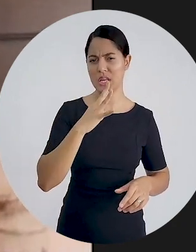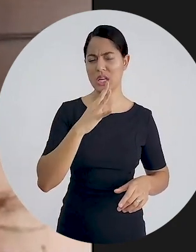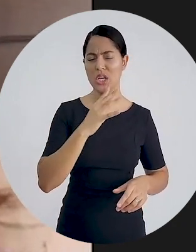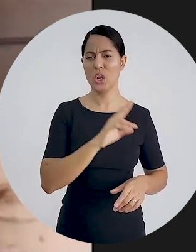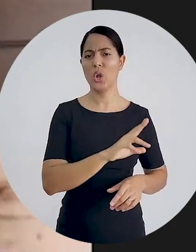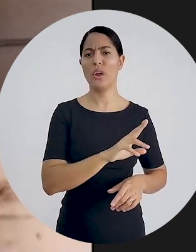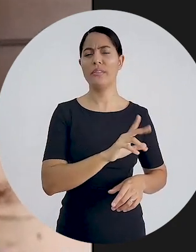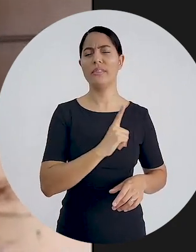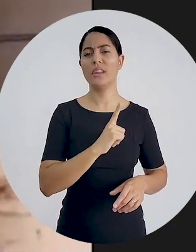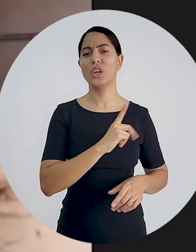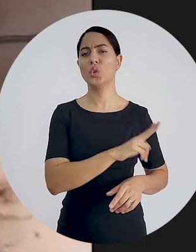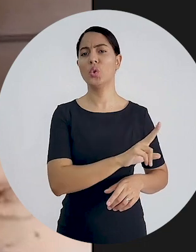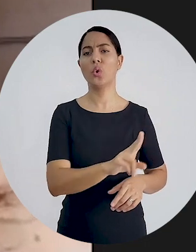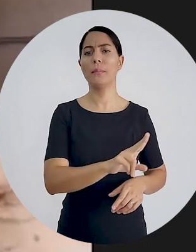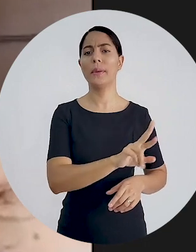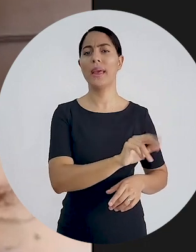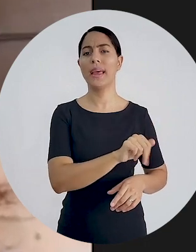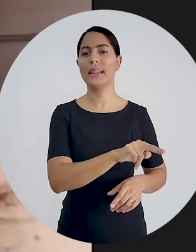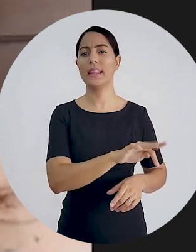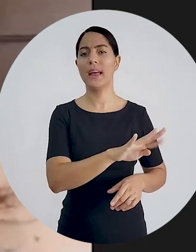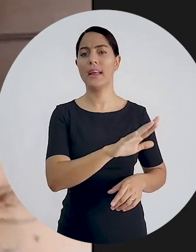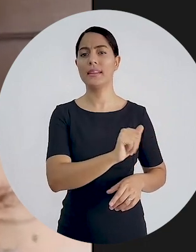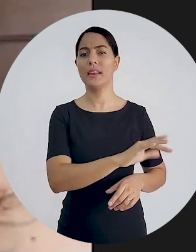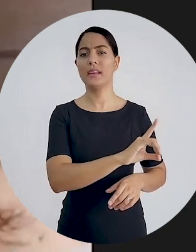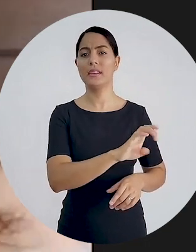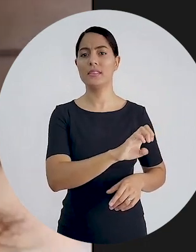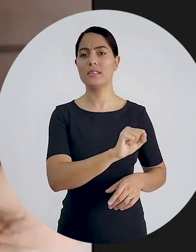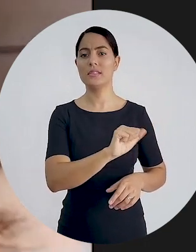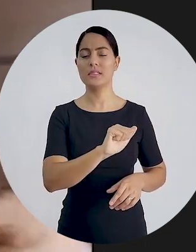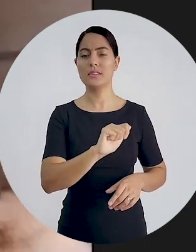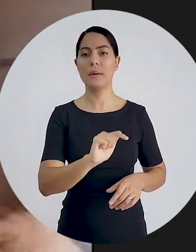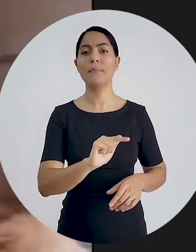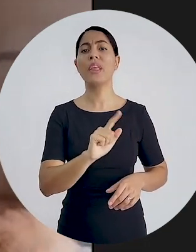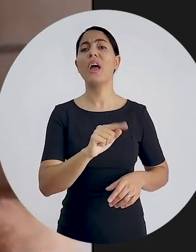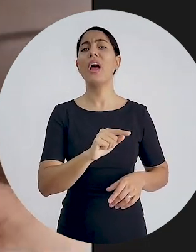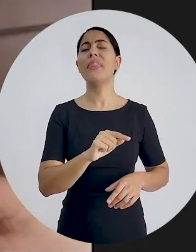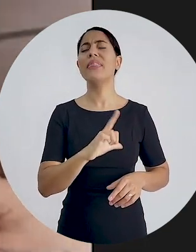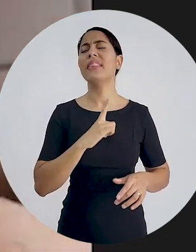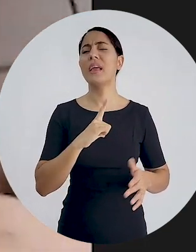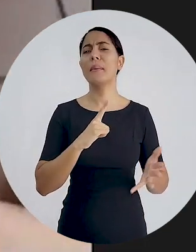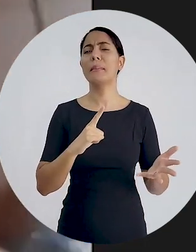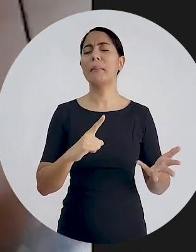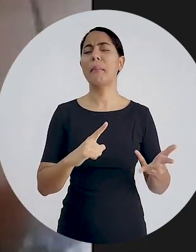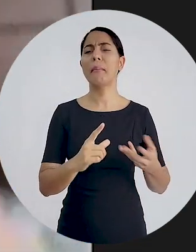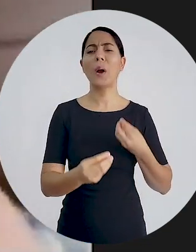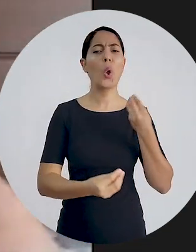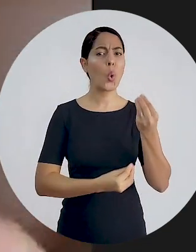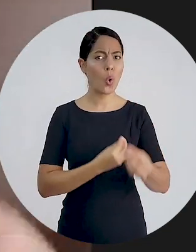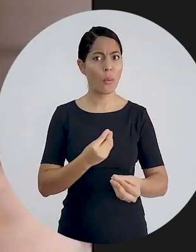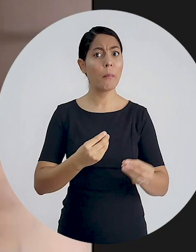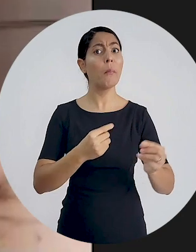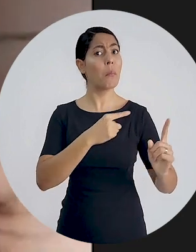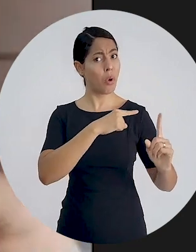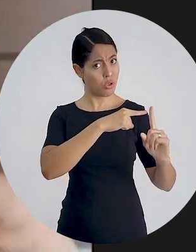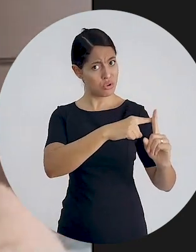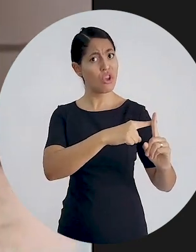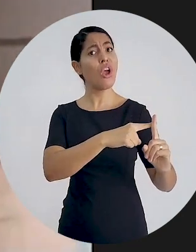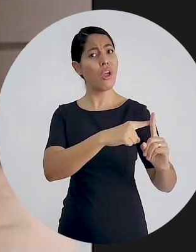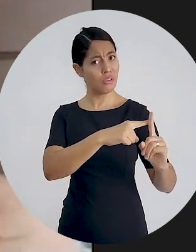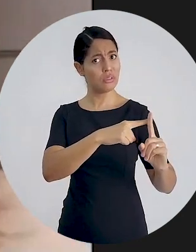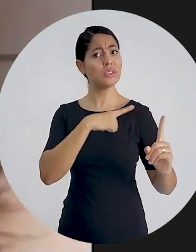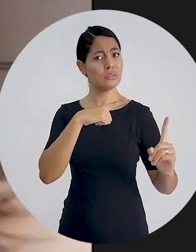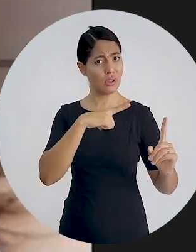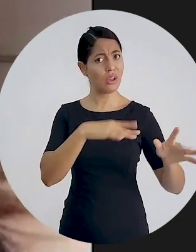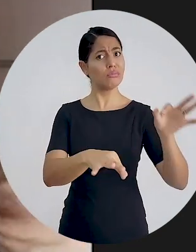Tibiriçá, mas, assim, já vem sido construída uma jurisprudência